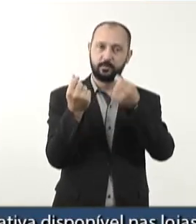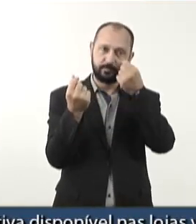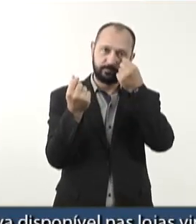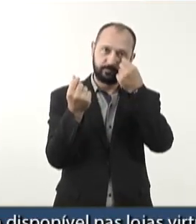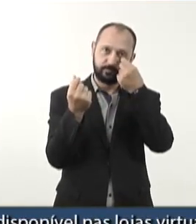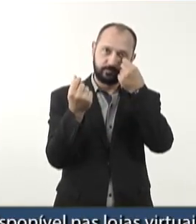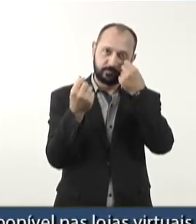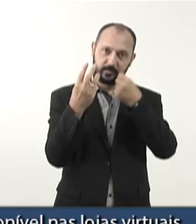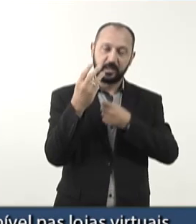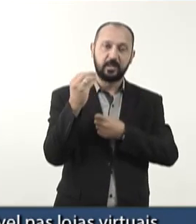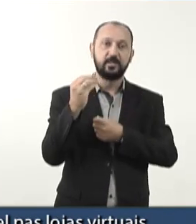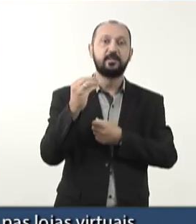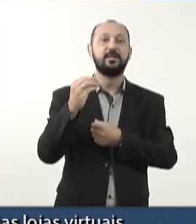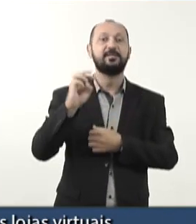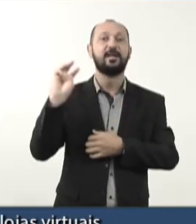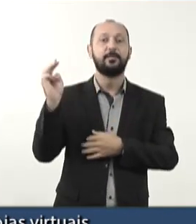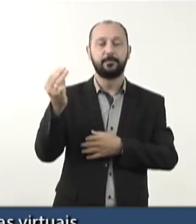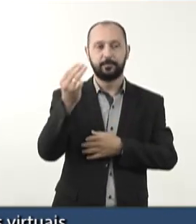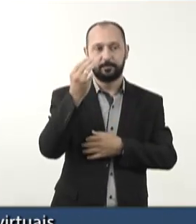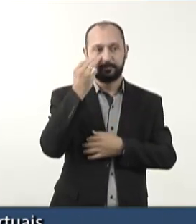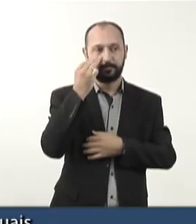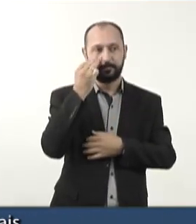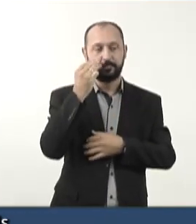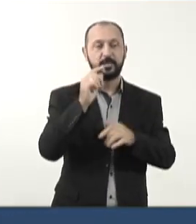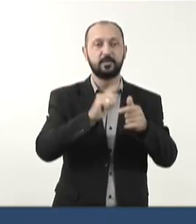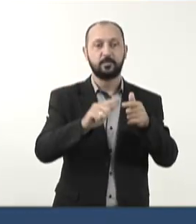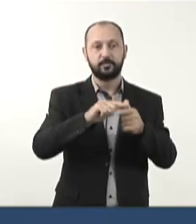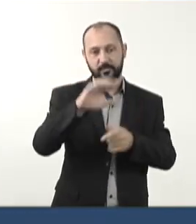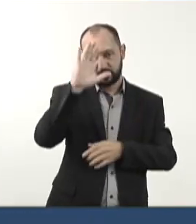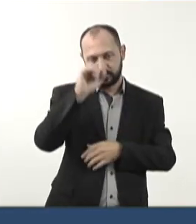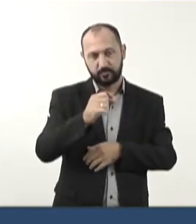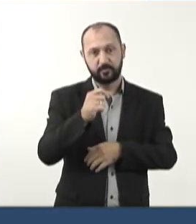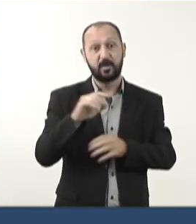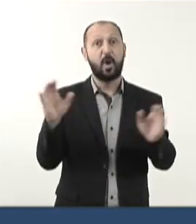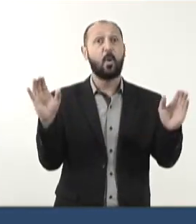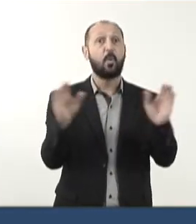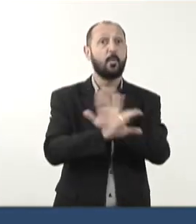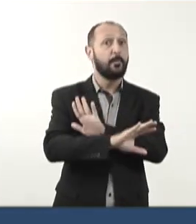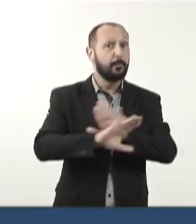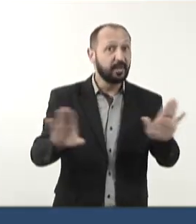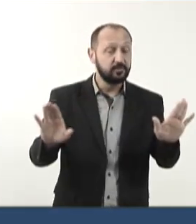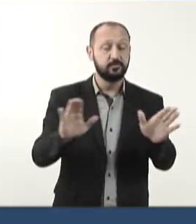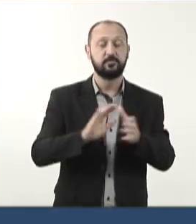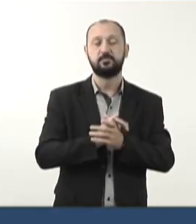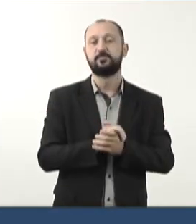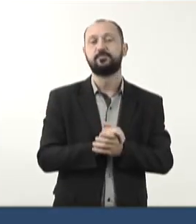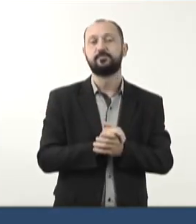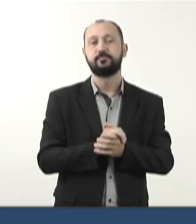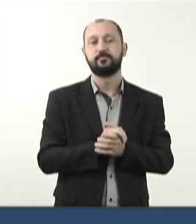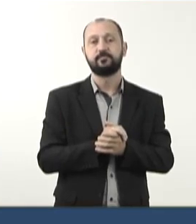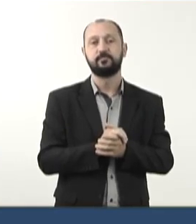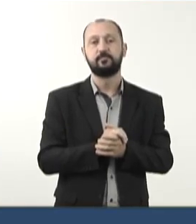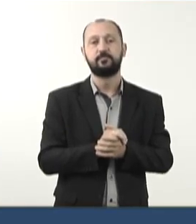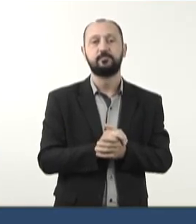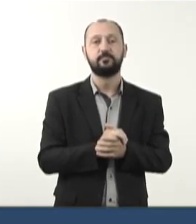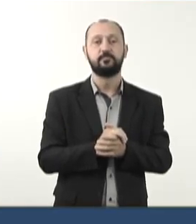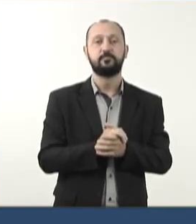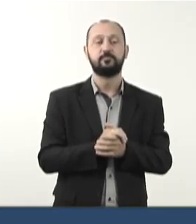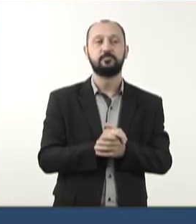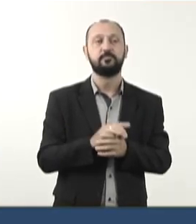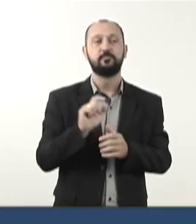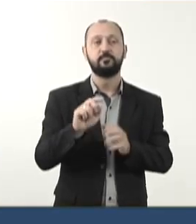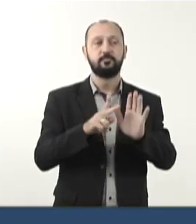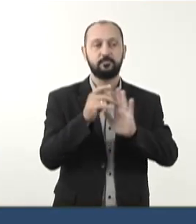é 30 milhões de reais para resolver esse problema de uma vez por todas, certo? e que ele pegou